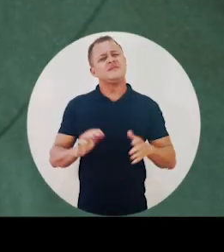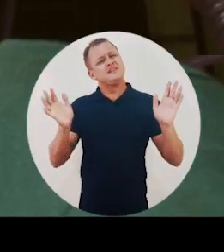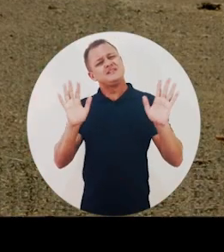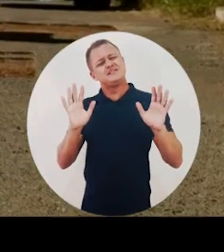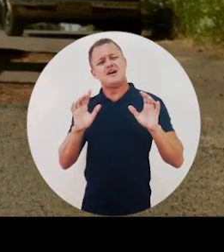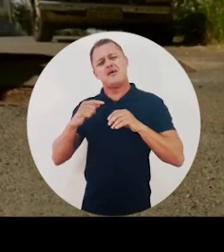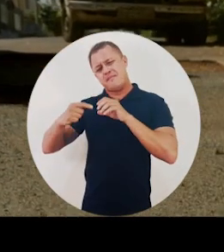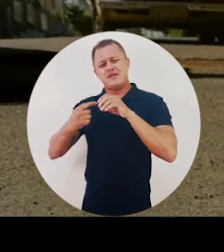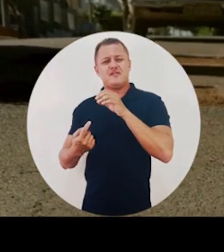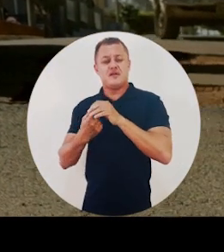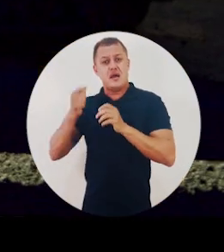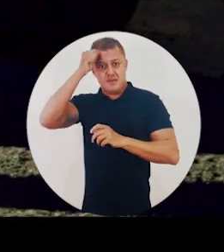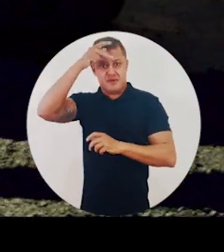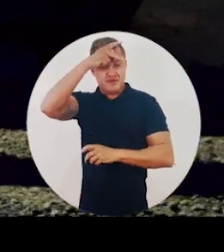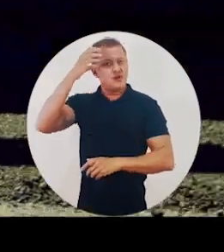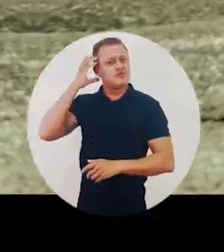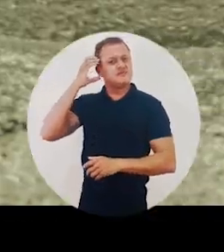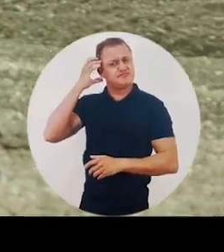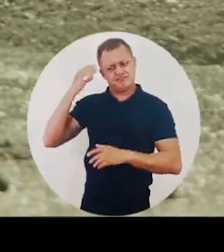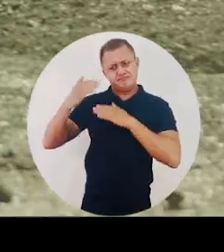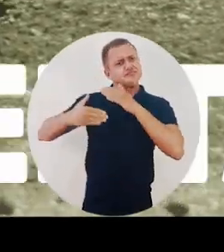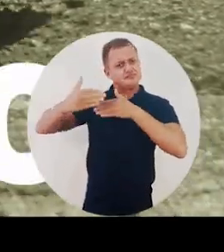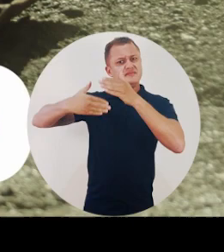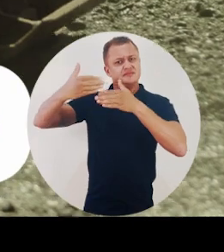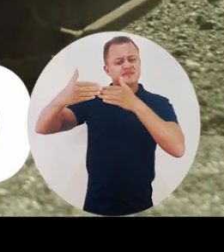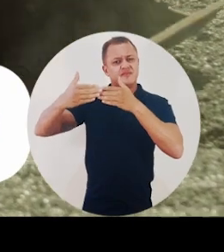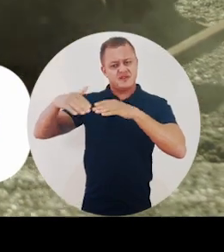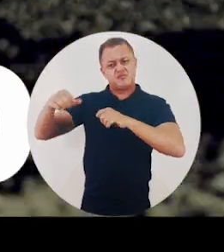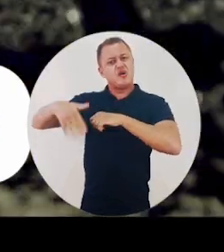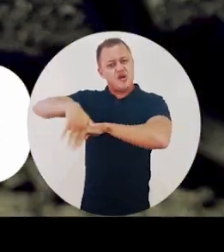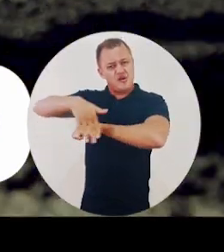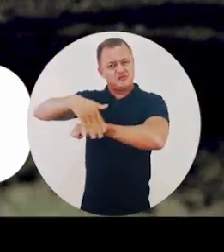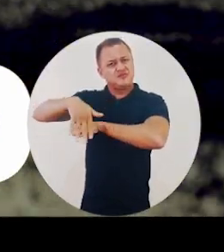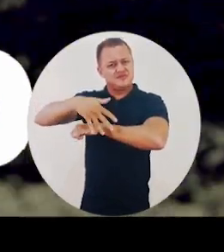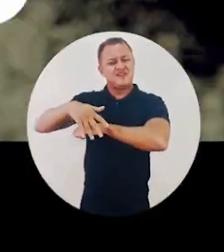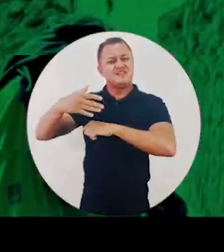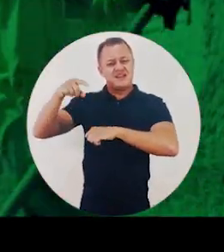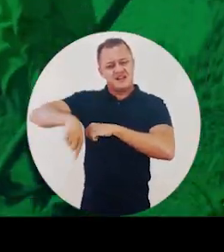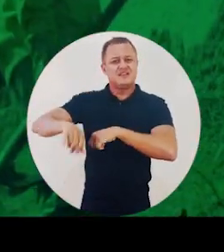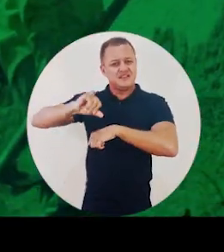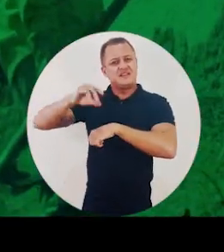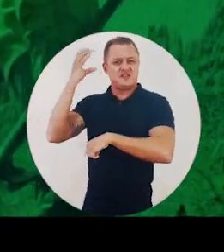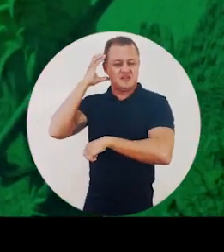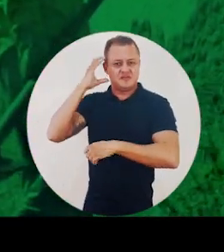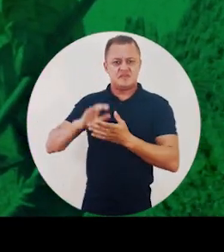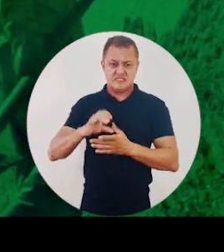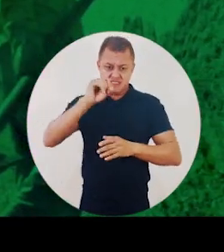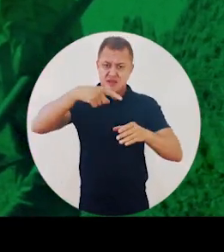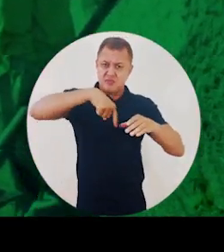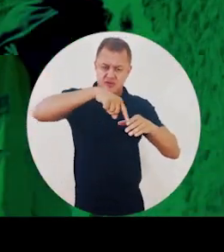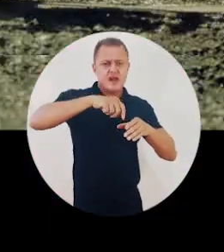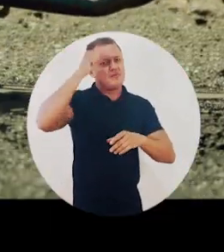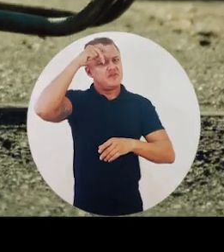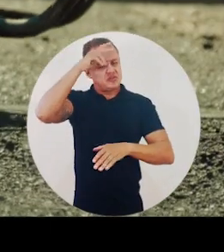Adeus, pneu furado! A Prefeitura de Cuiabá está em ritmo acelerado, recapeando e pavimentando as ruas da capital. Se tem buraco, a